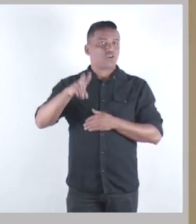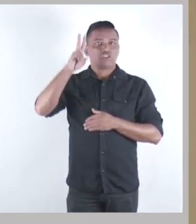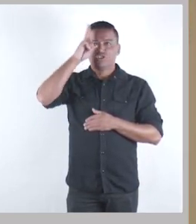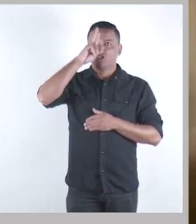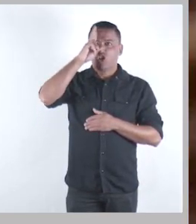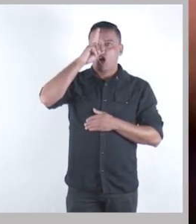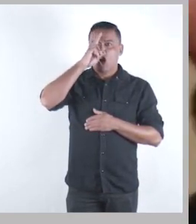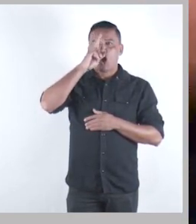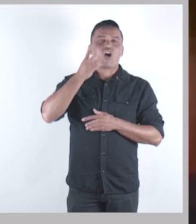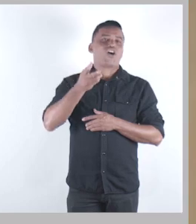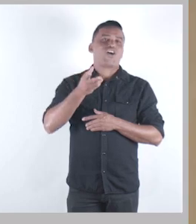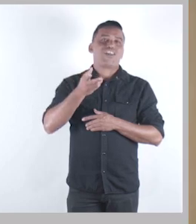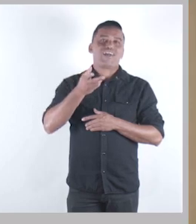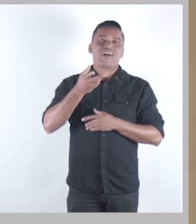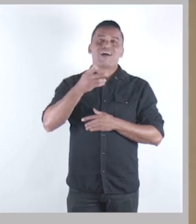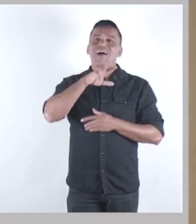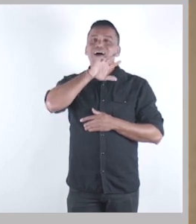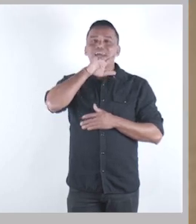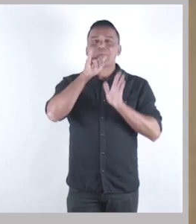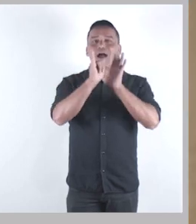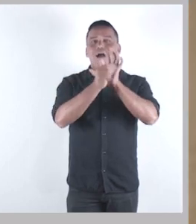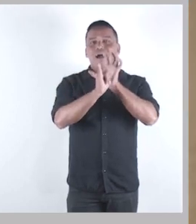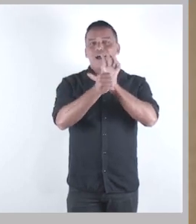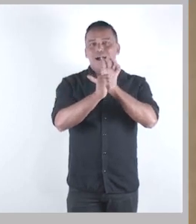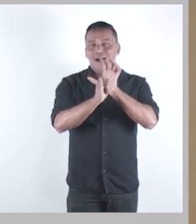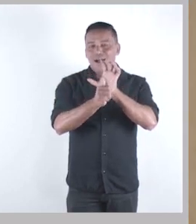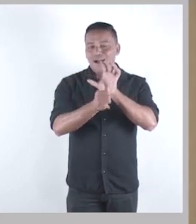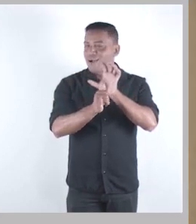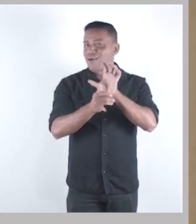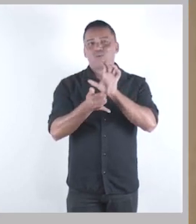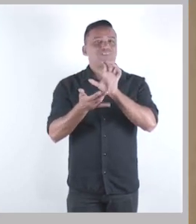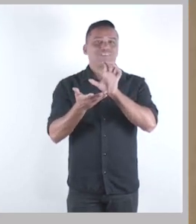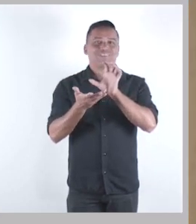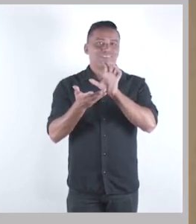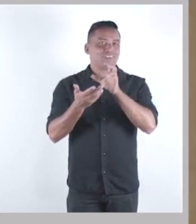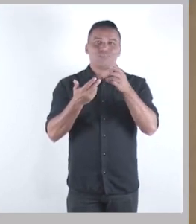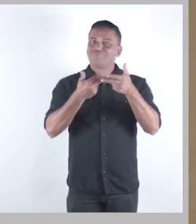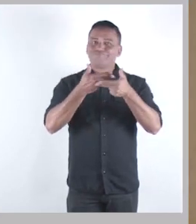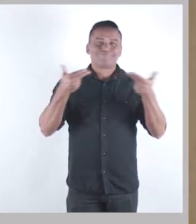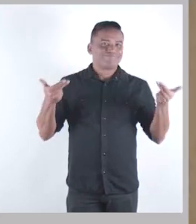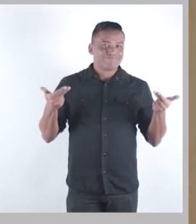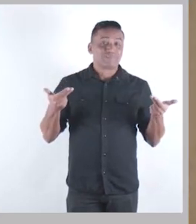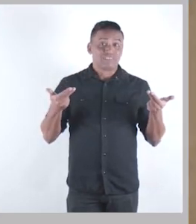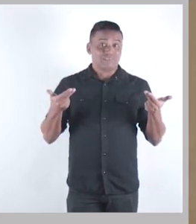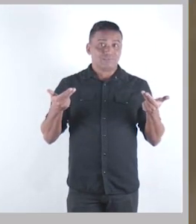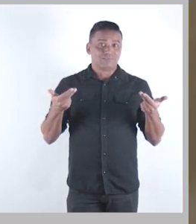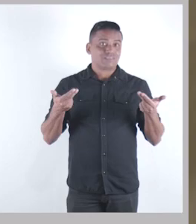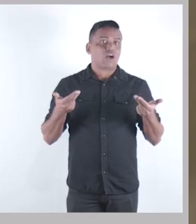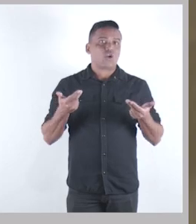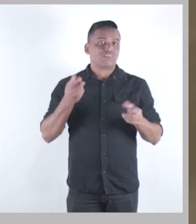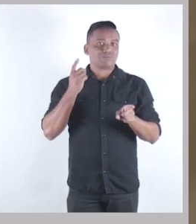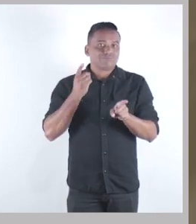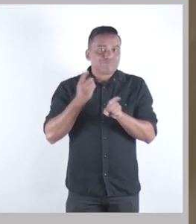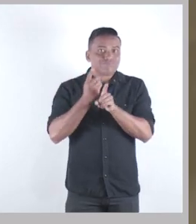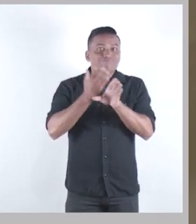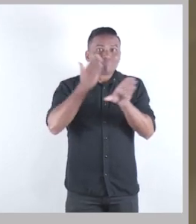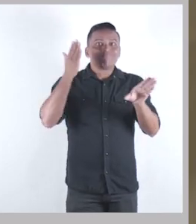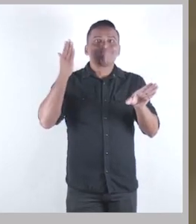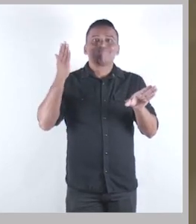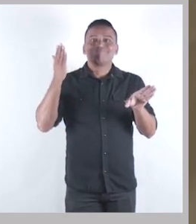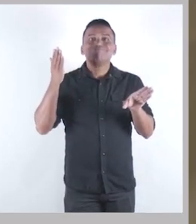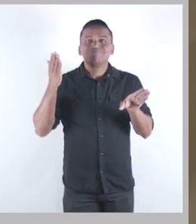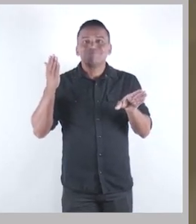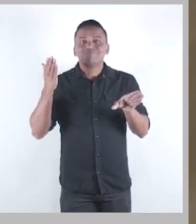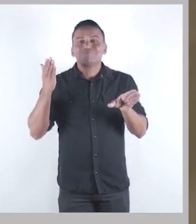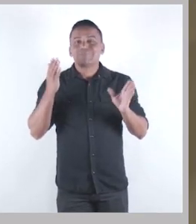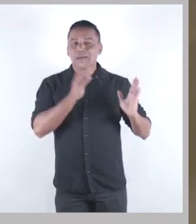e a formiga, etc, etc. Nós líamos bastante isso. Ora, numa dessas vezes, nós descobrimos que, ao